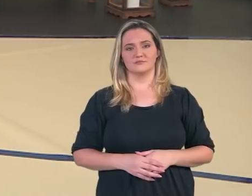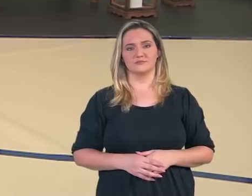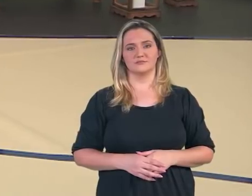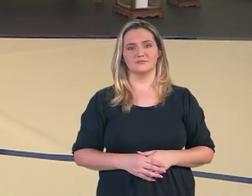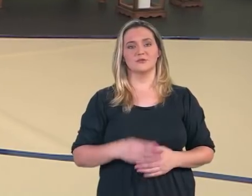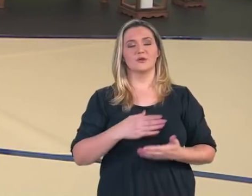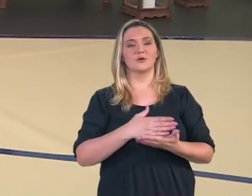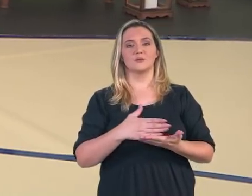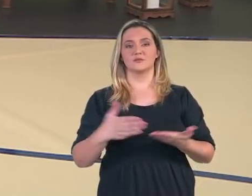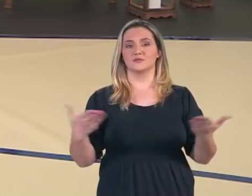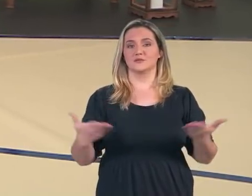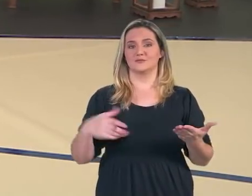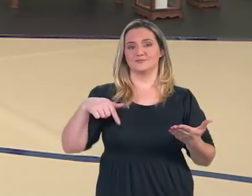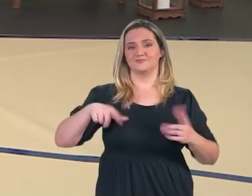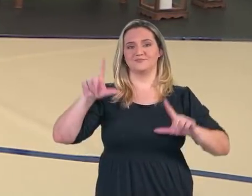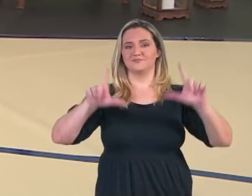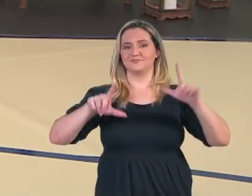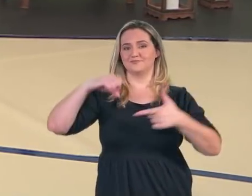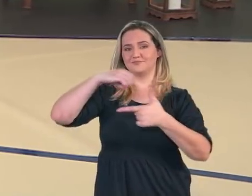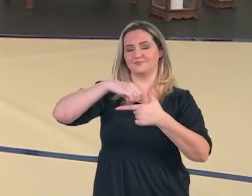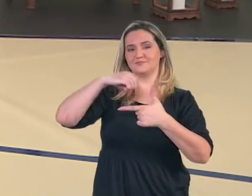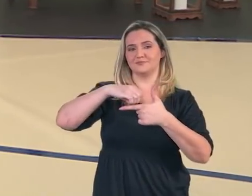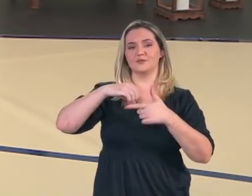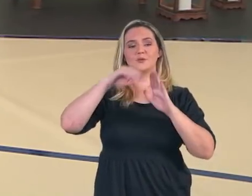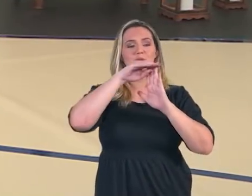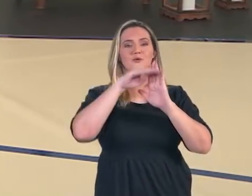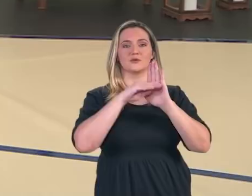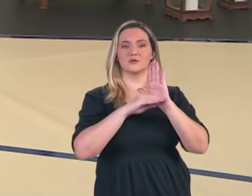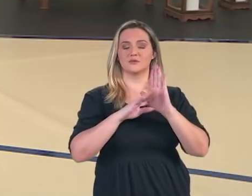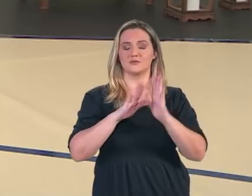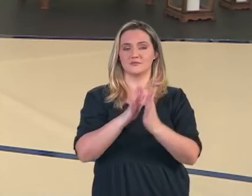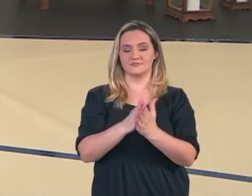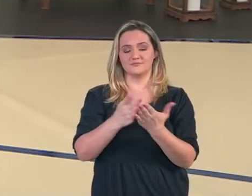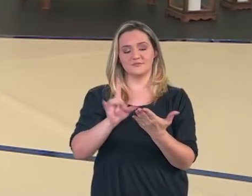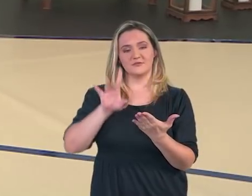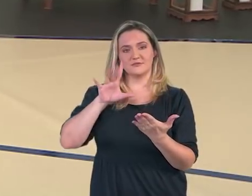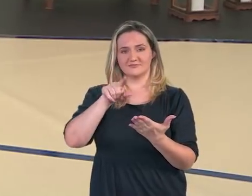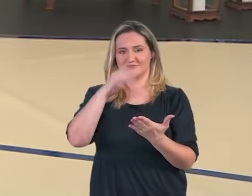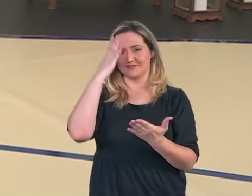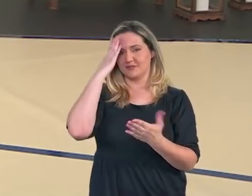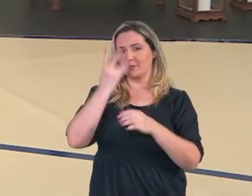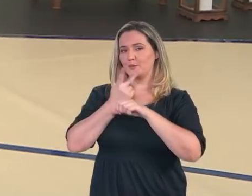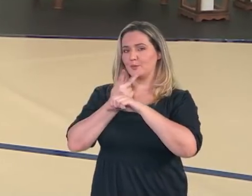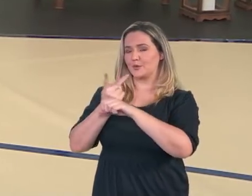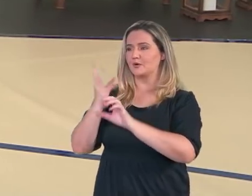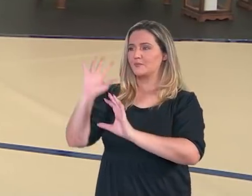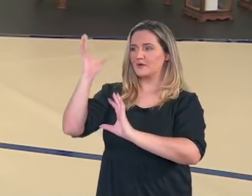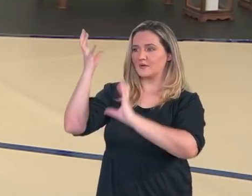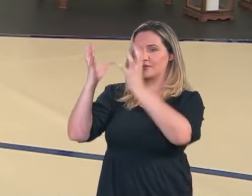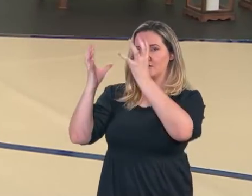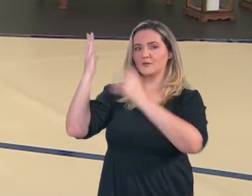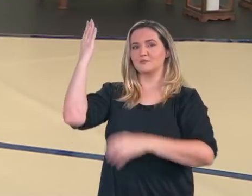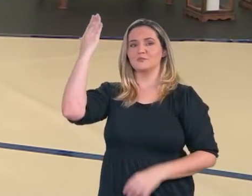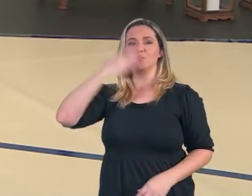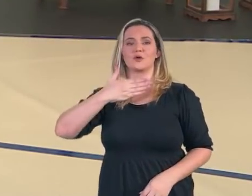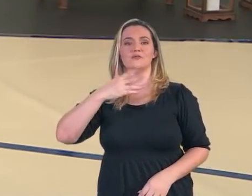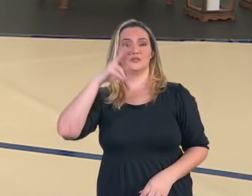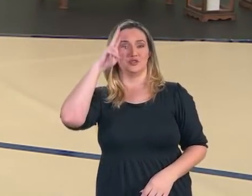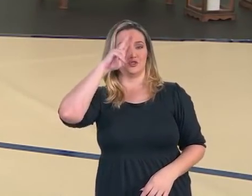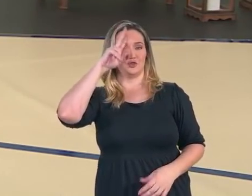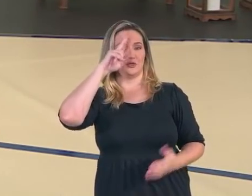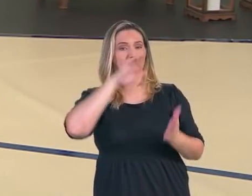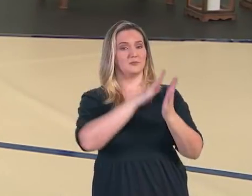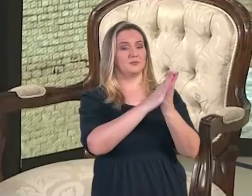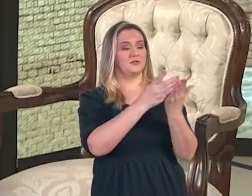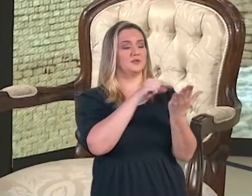Começa agora pela TV Novo Tempo mais um programa Evidências e você sabe, sempre buscamos fatos que comprovem a veracidade histórica da Bíblia